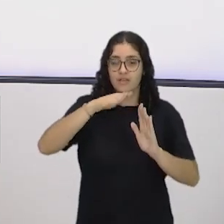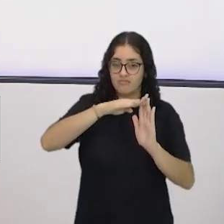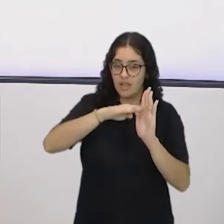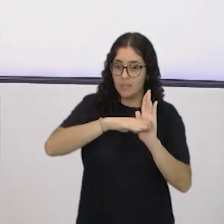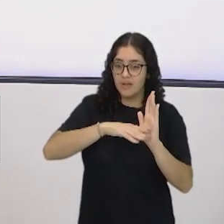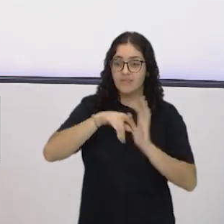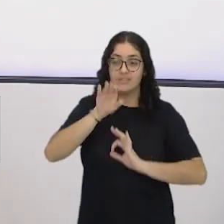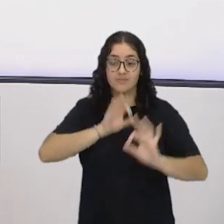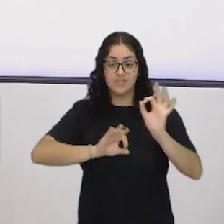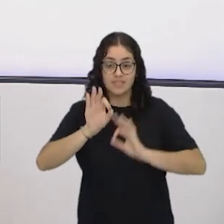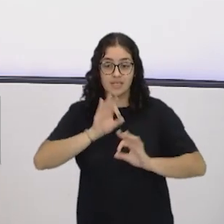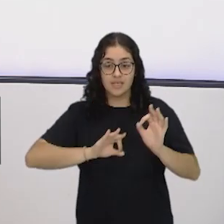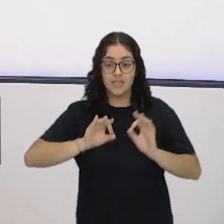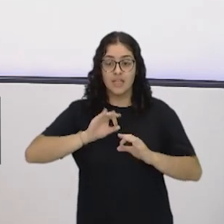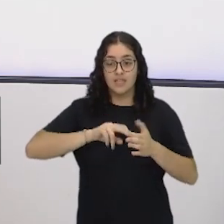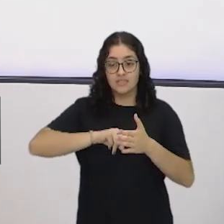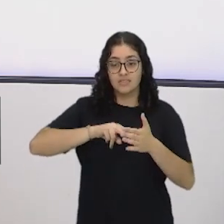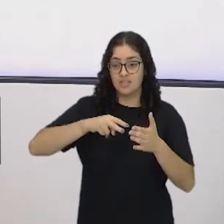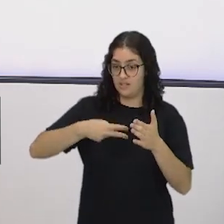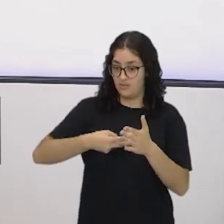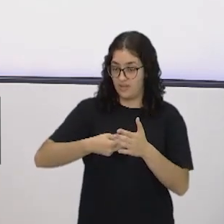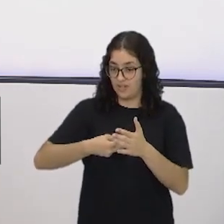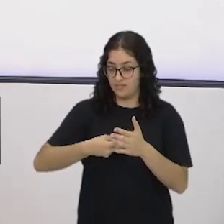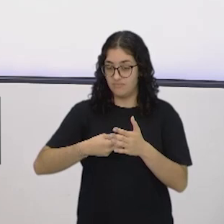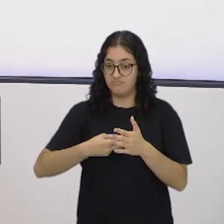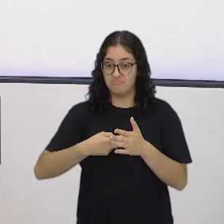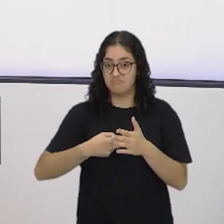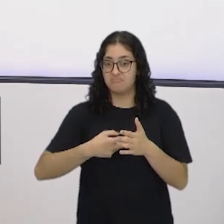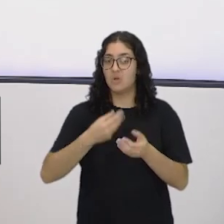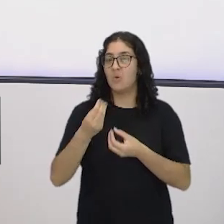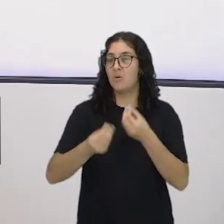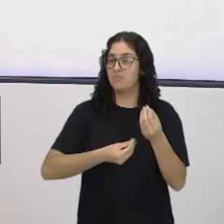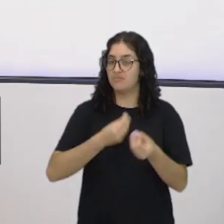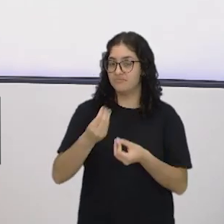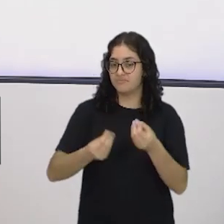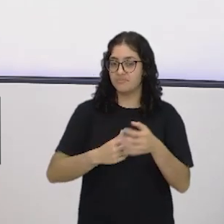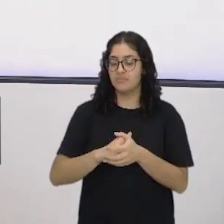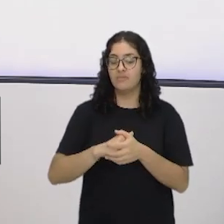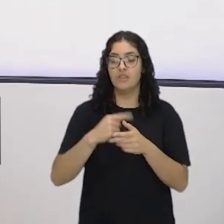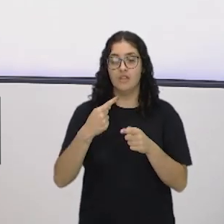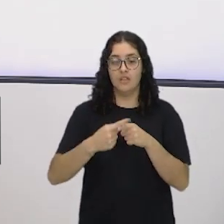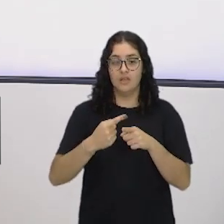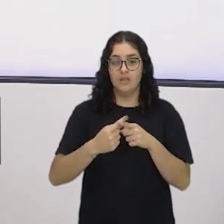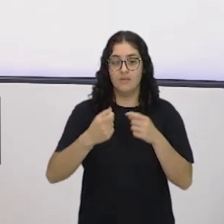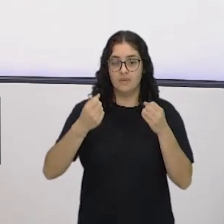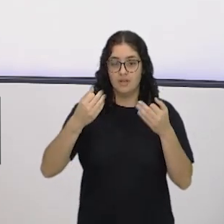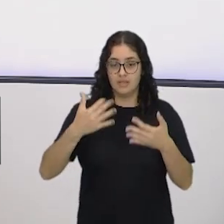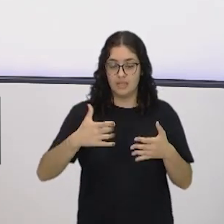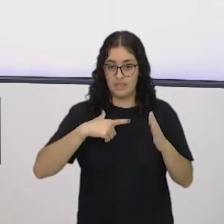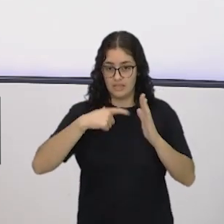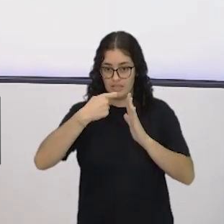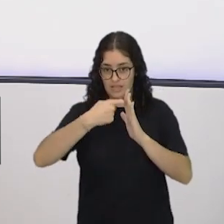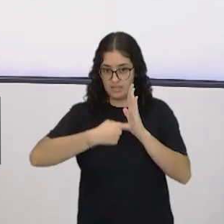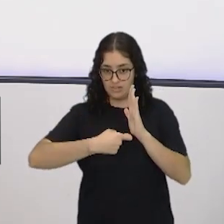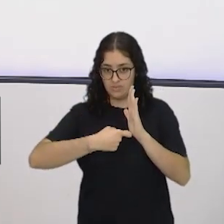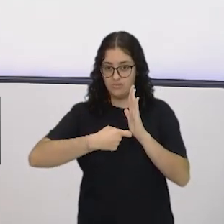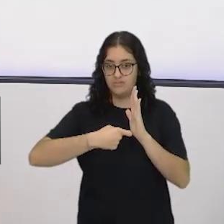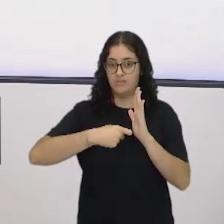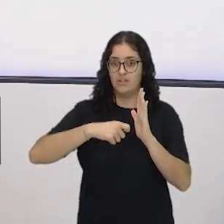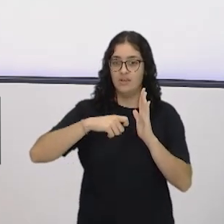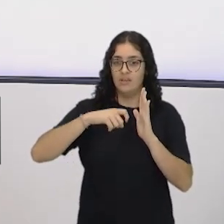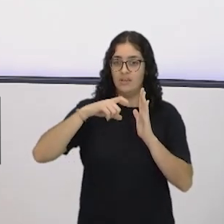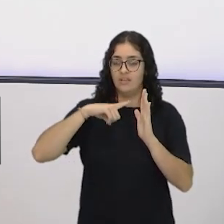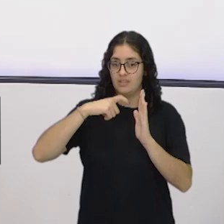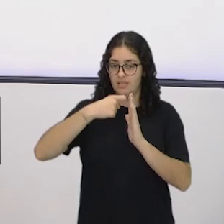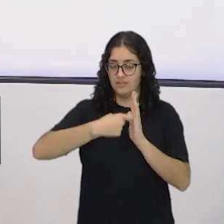de construir significado? Como isso acontece? Né? Até porque nós vamos falar do texto verbal e transformar esse